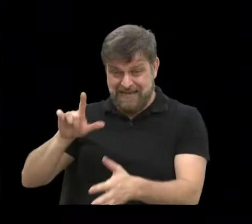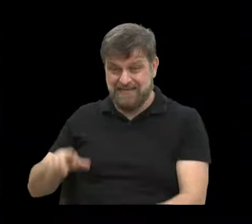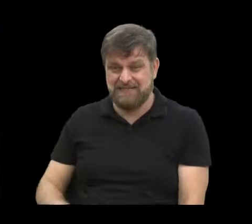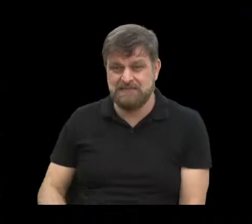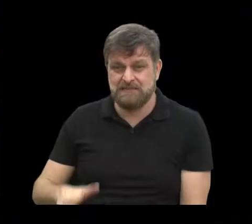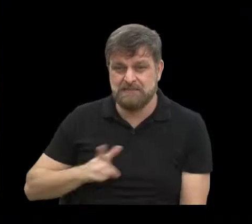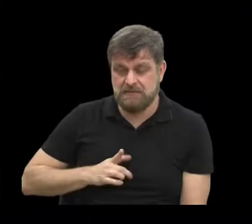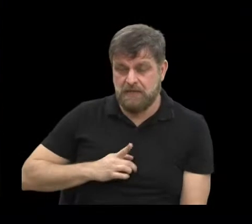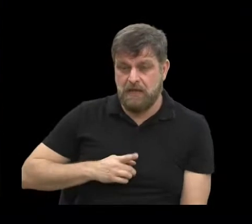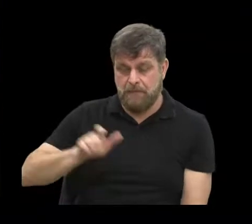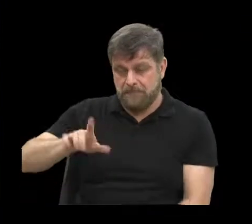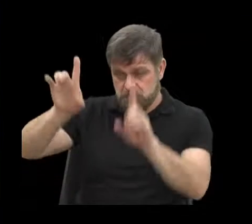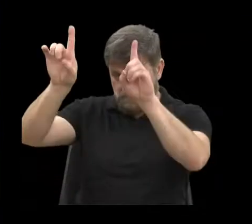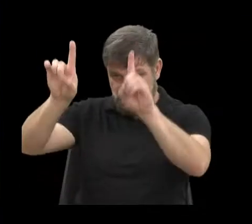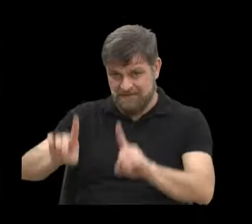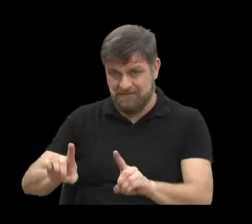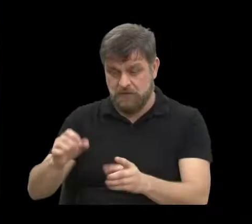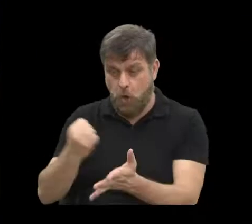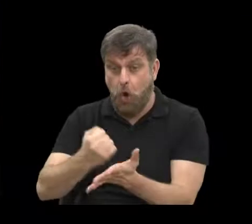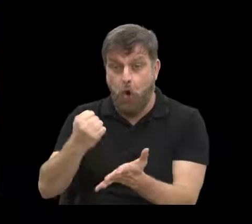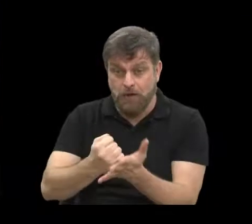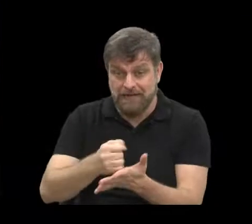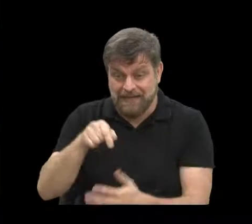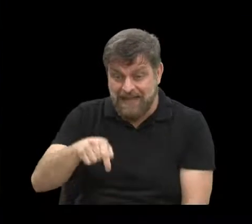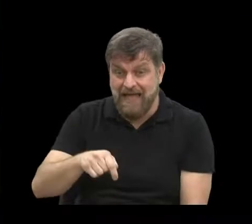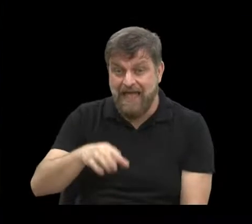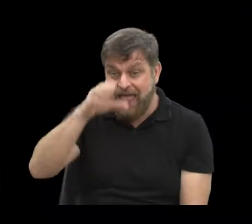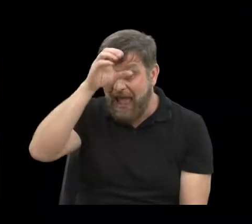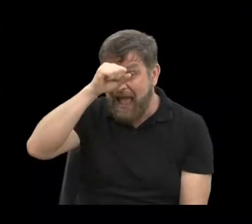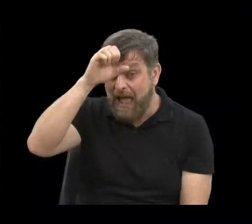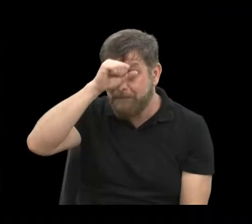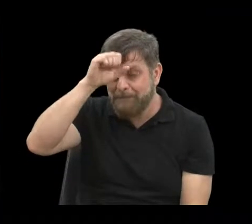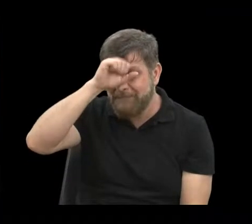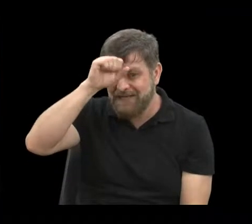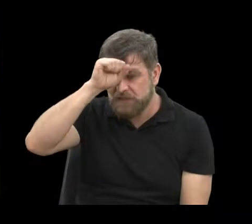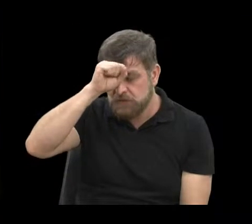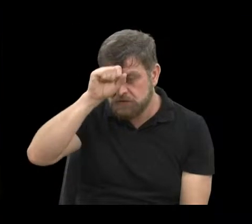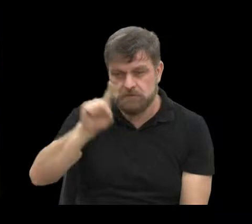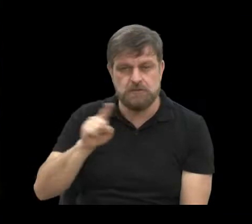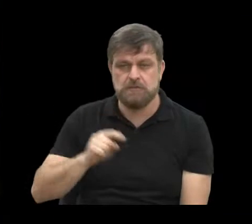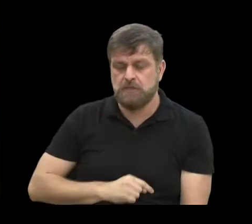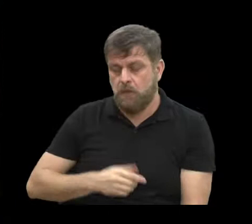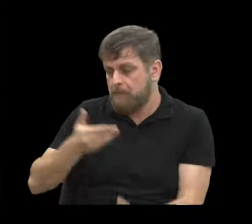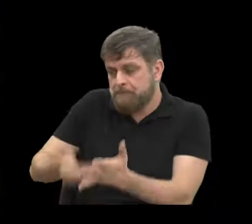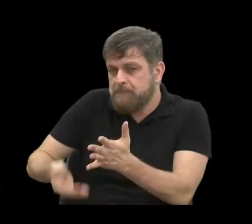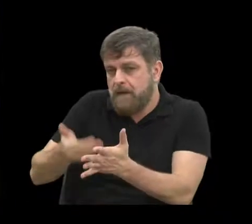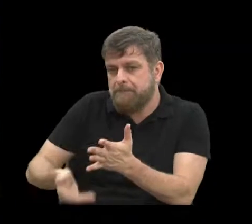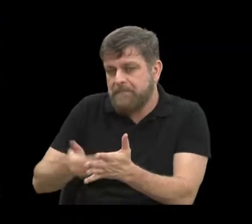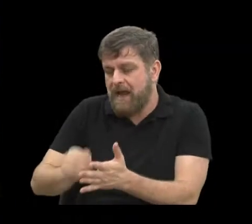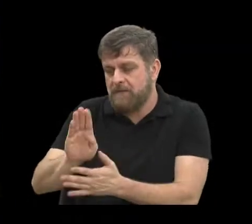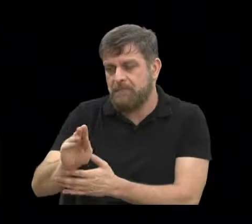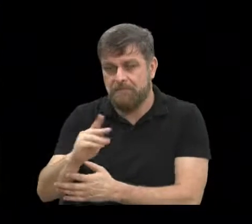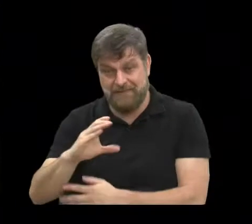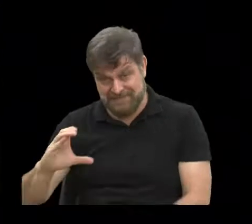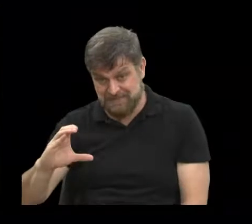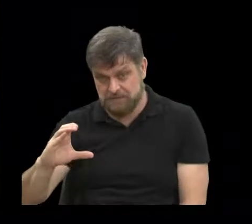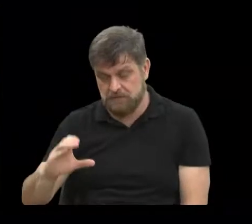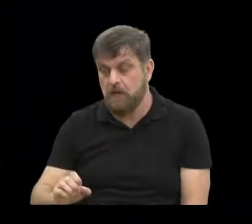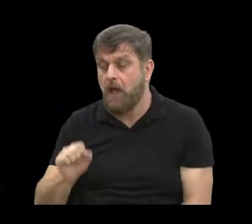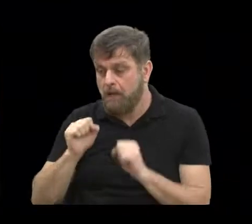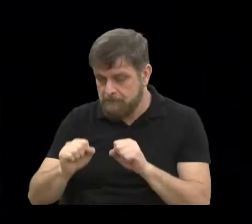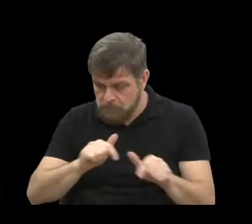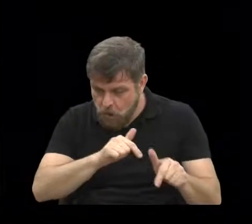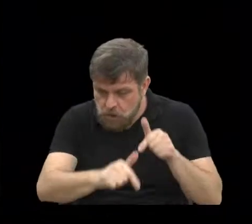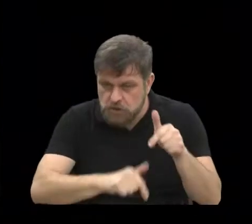com deficiência como aprendiz não vai interferir na manutenção desse benefício